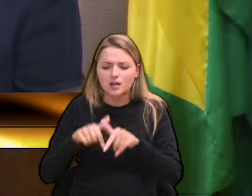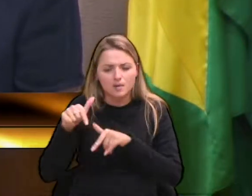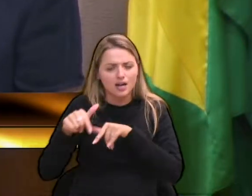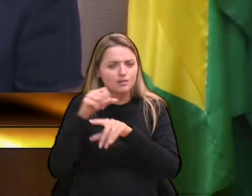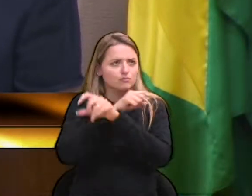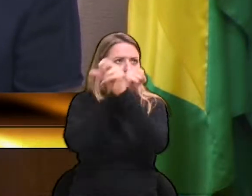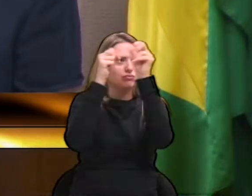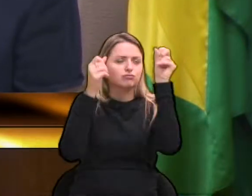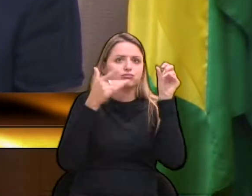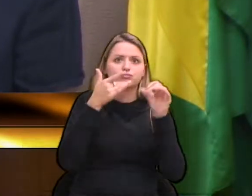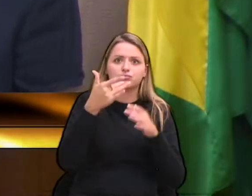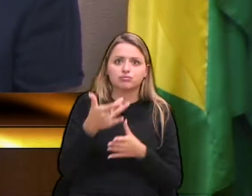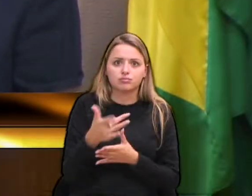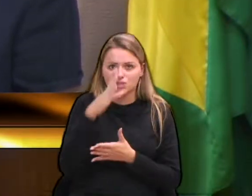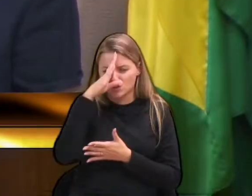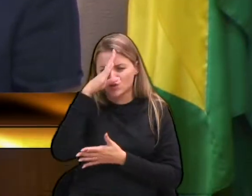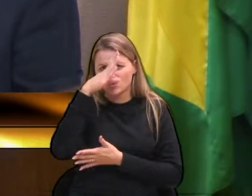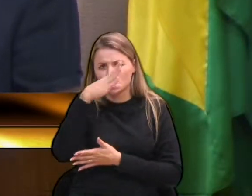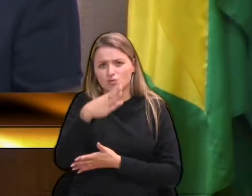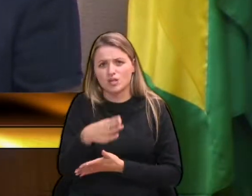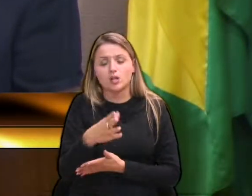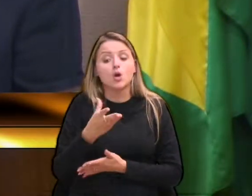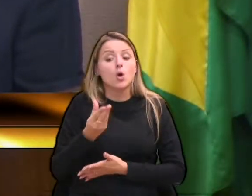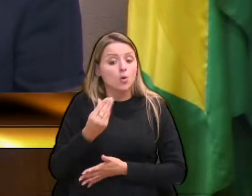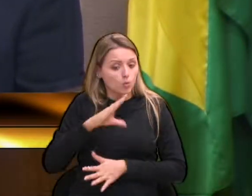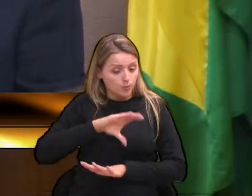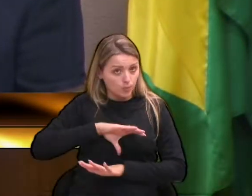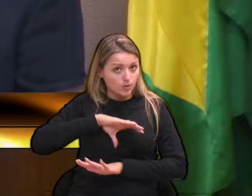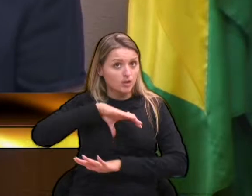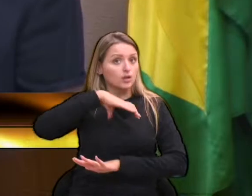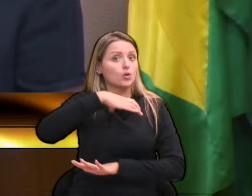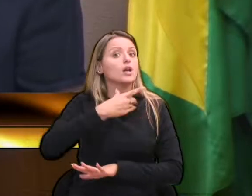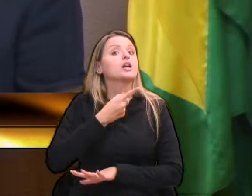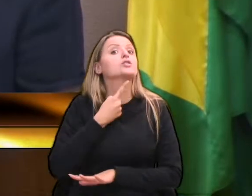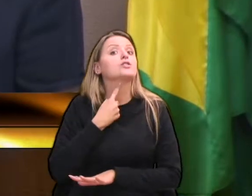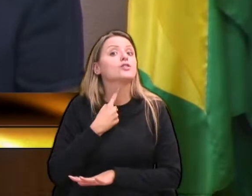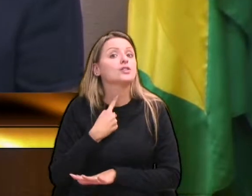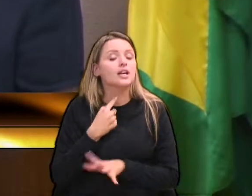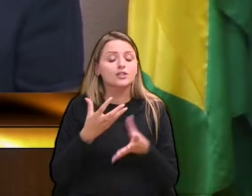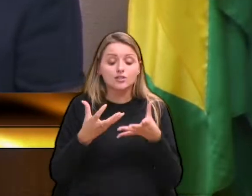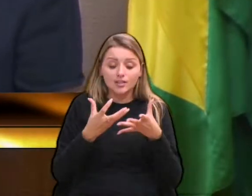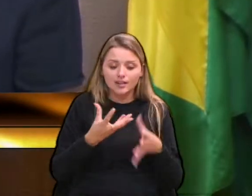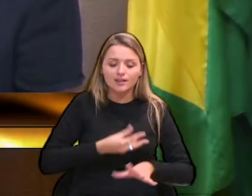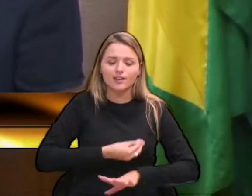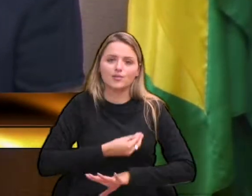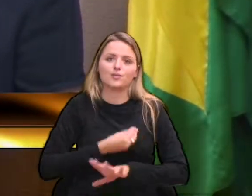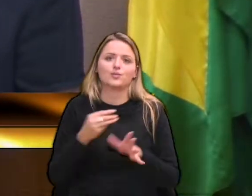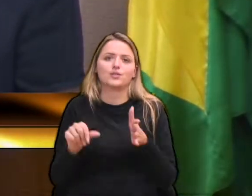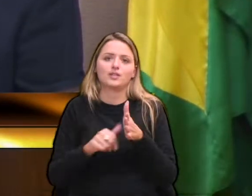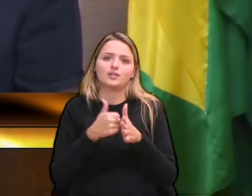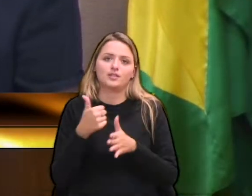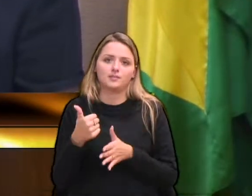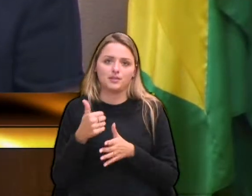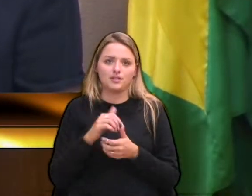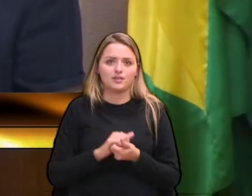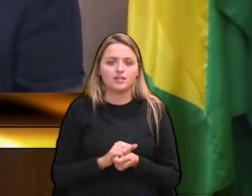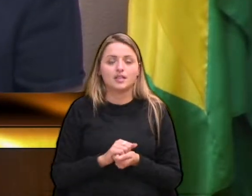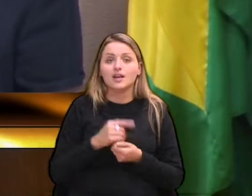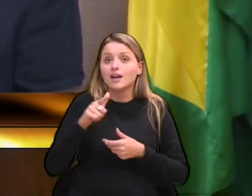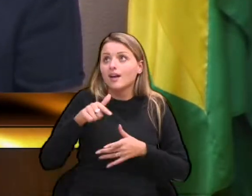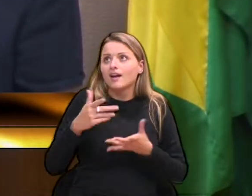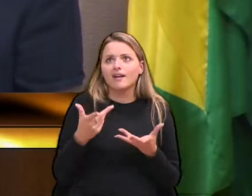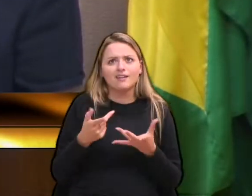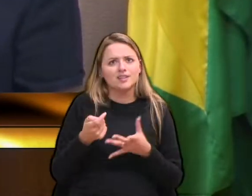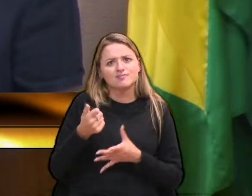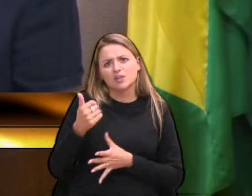sol, com muita coragem e determinação, em busca de uma vida melhor. Eram, na sua